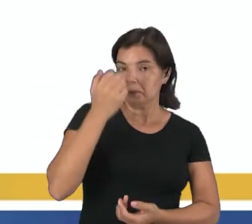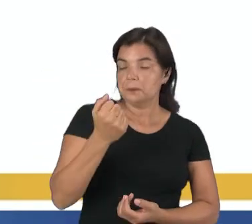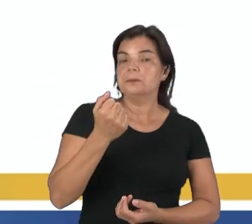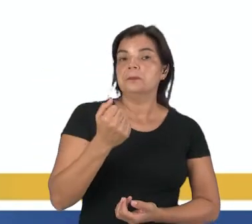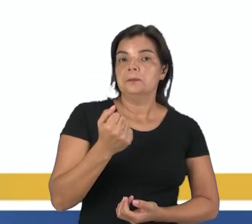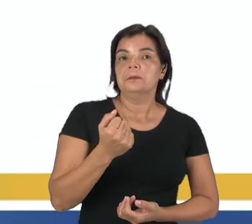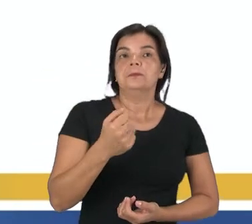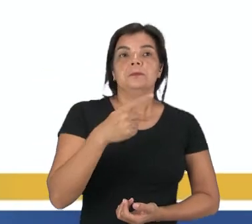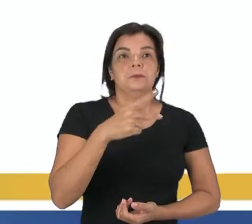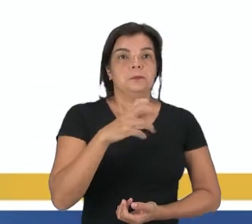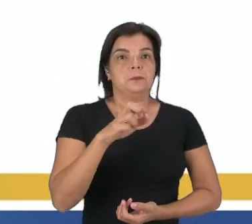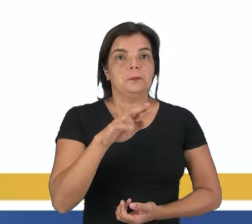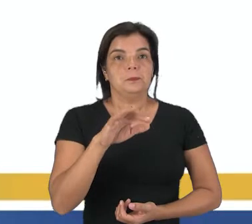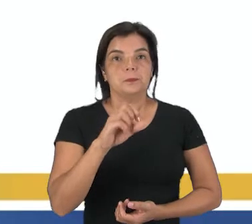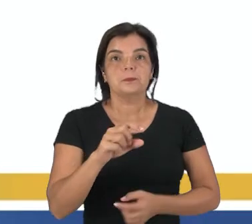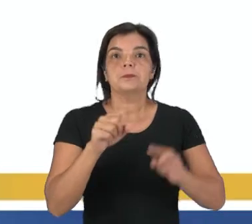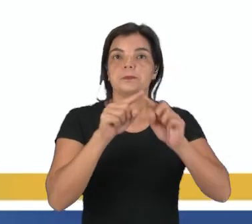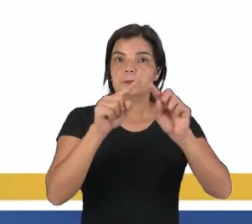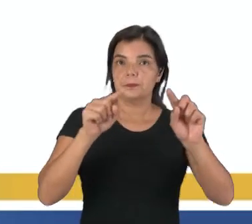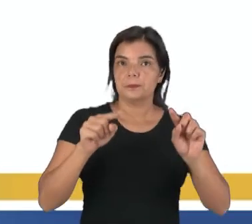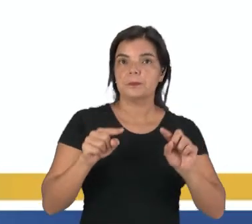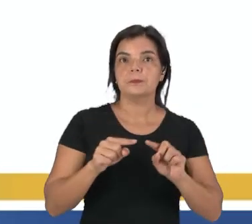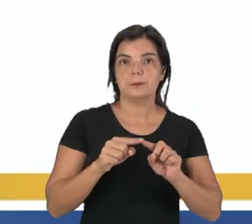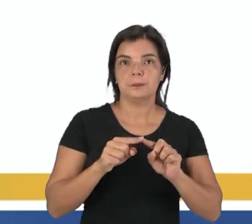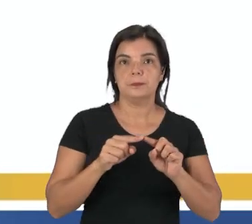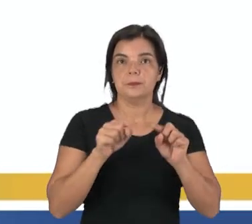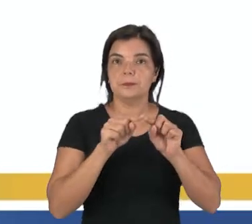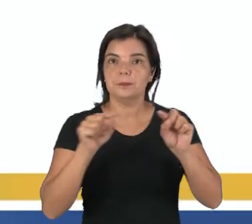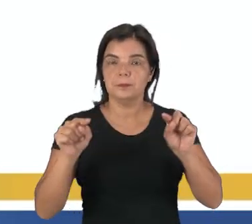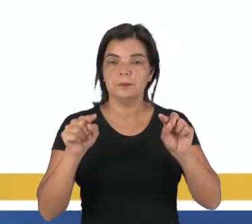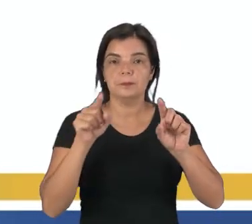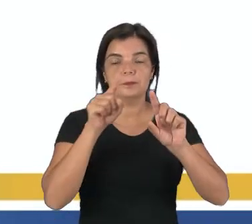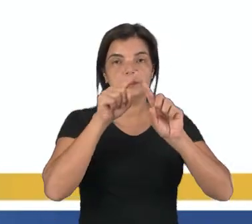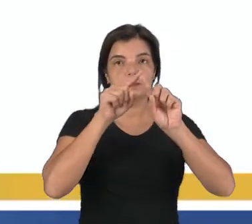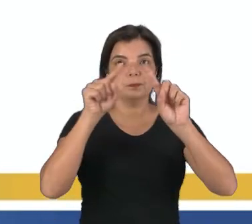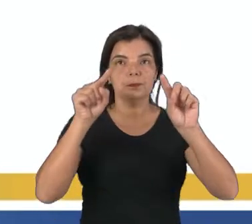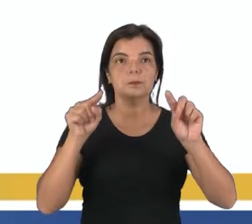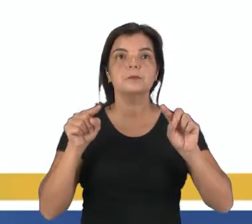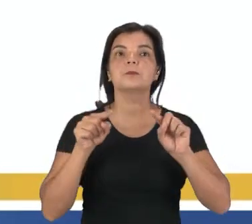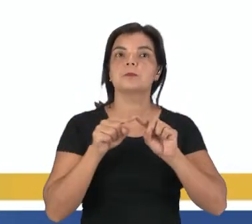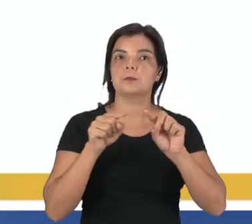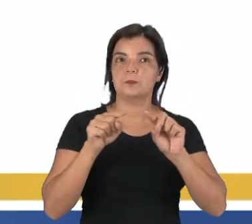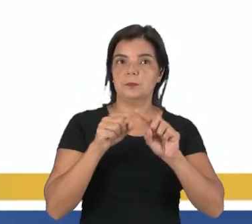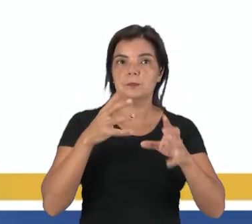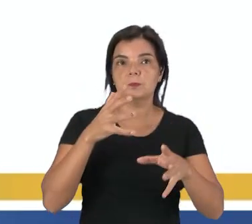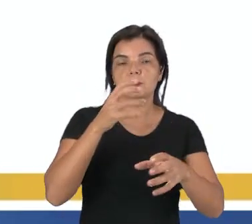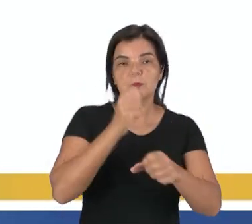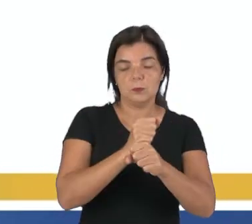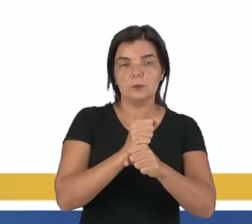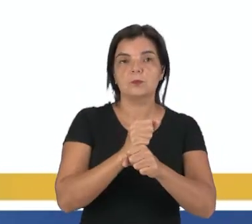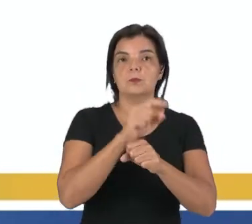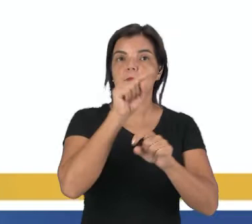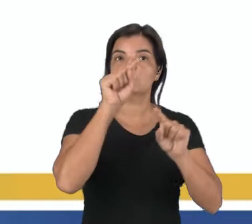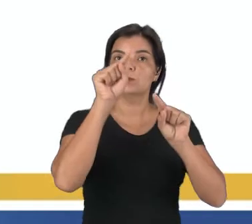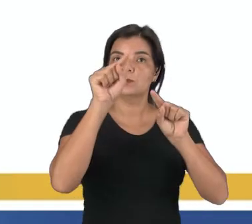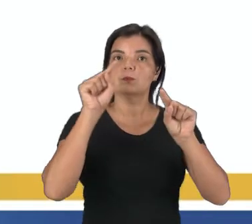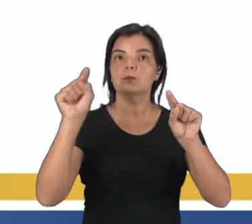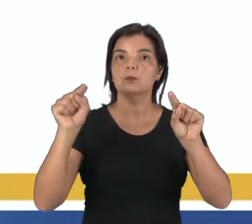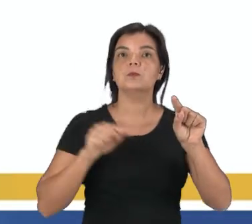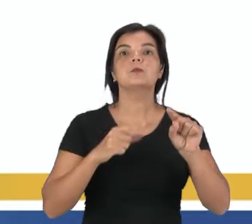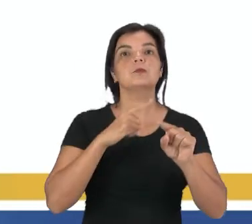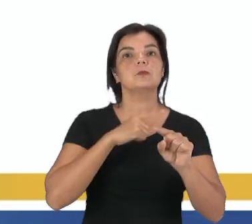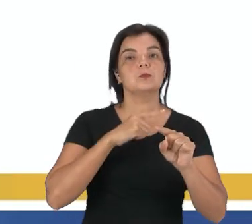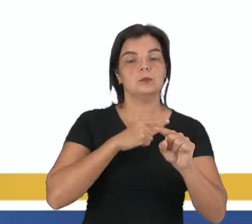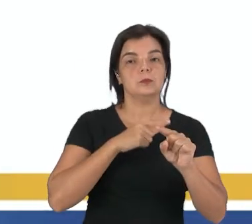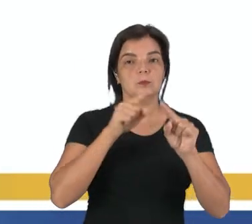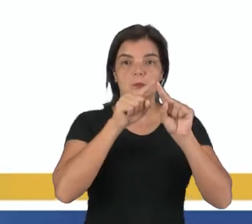Então, sabendo que o perímetro de um quadrado é a medida do seu contorno e pode ser obtida pela soma de seus lados, temos